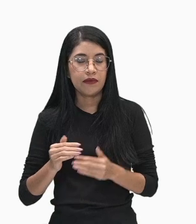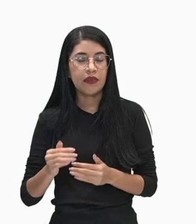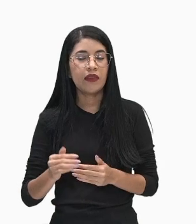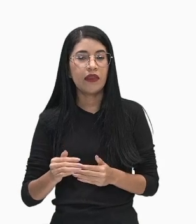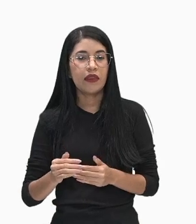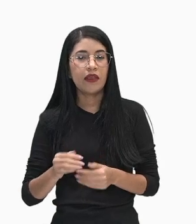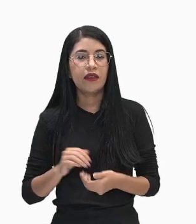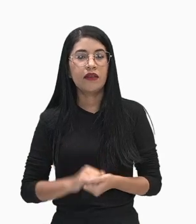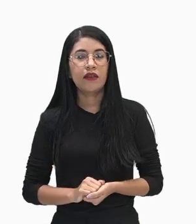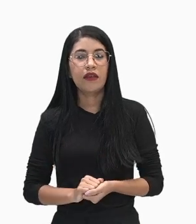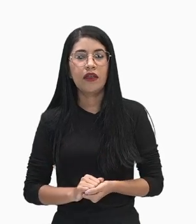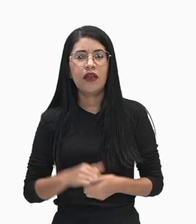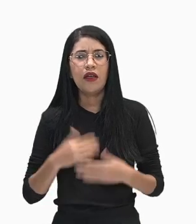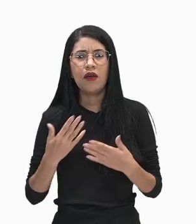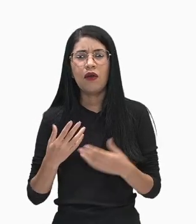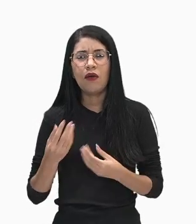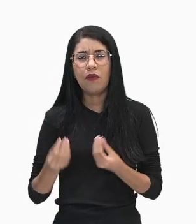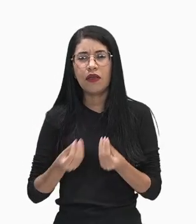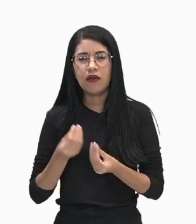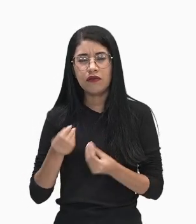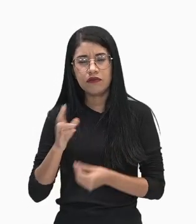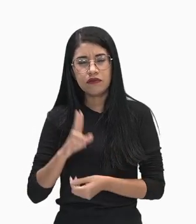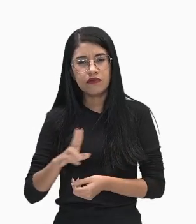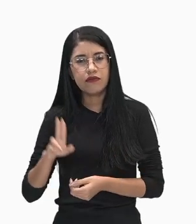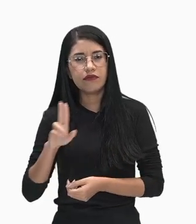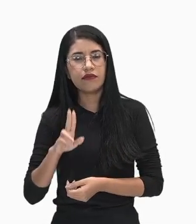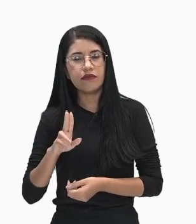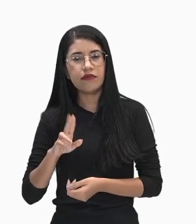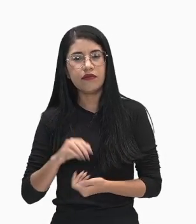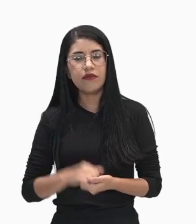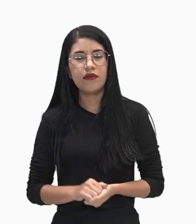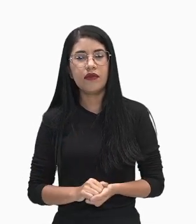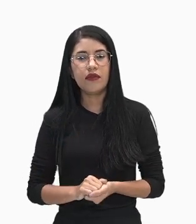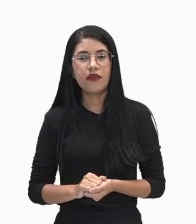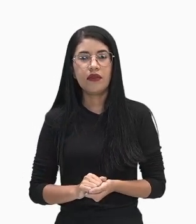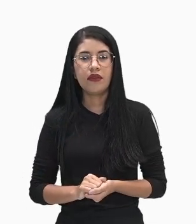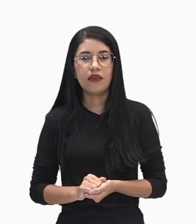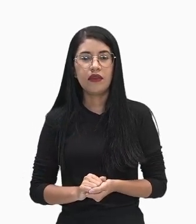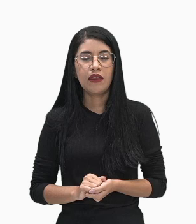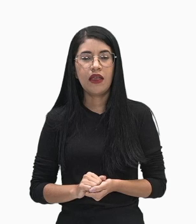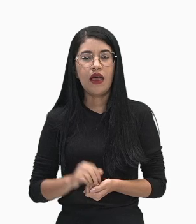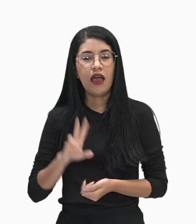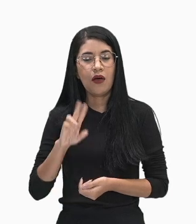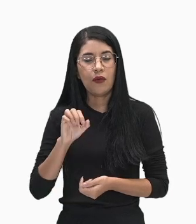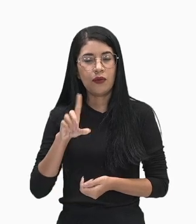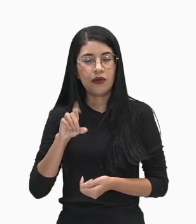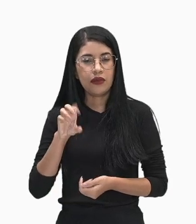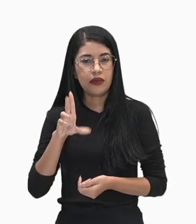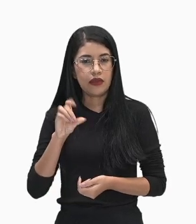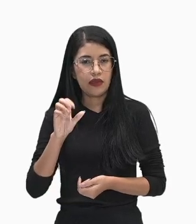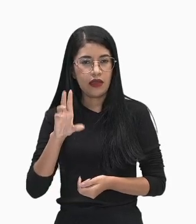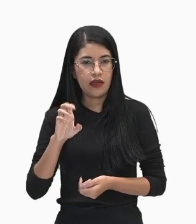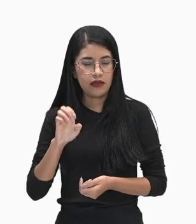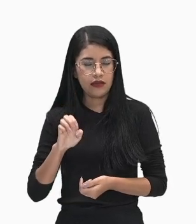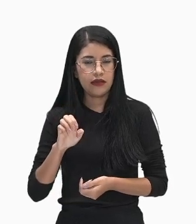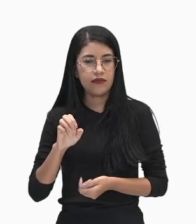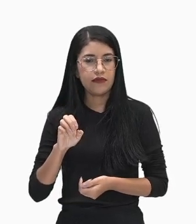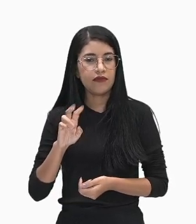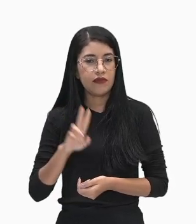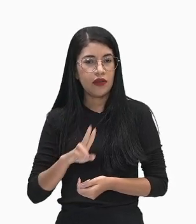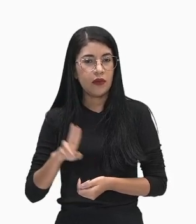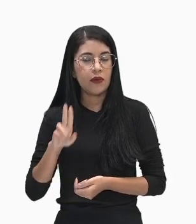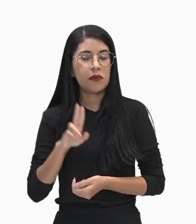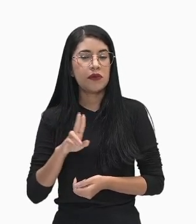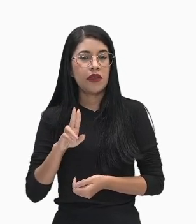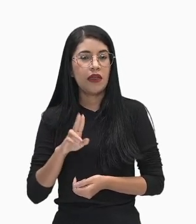é a unidade de medida, né, da corrente elétrica. A unidade de medida que foi adotada para a